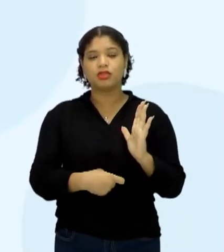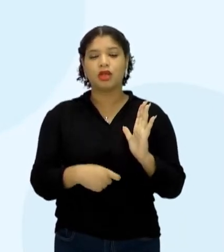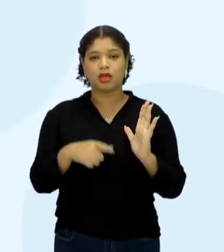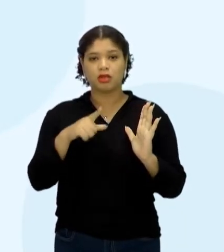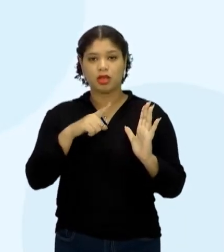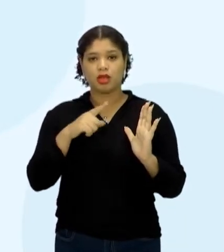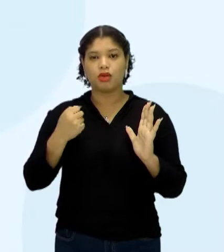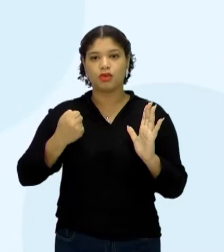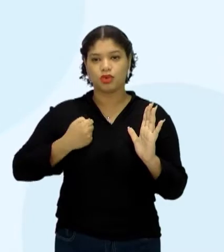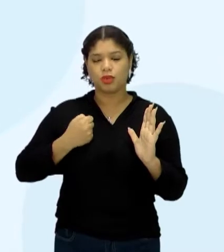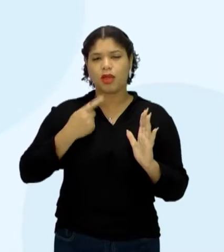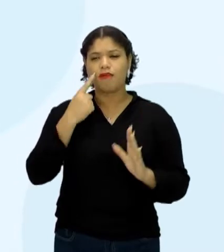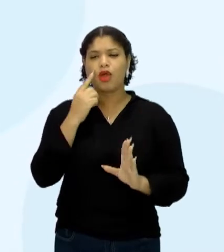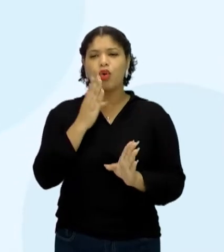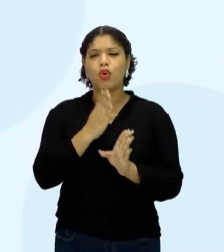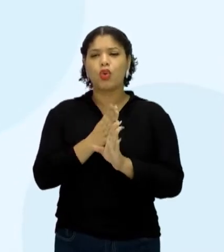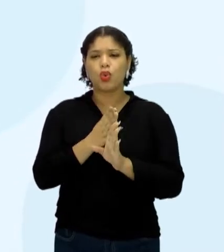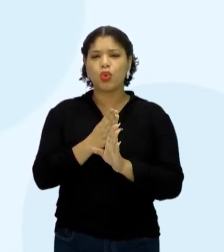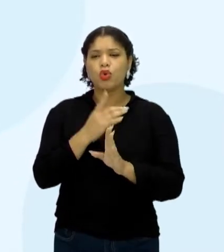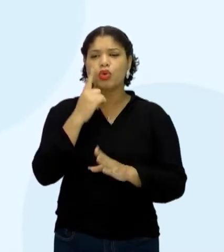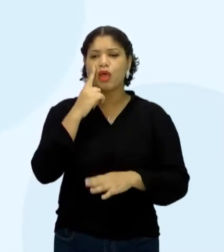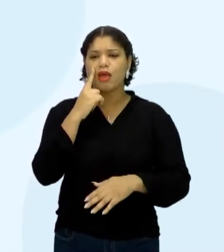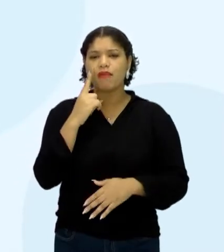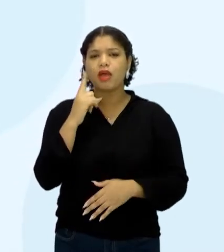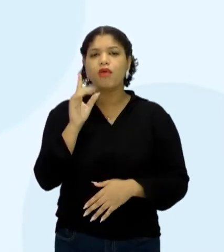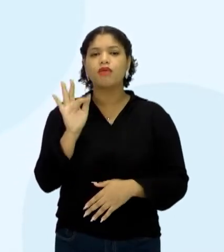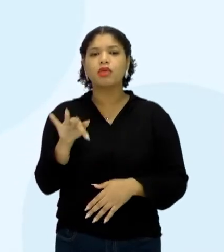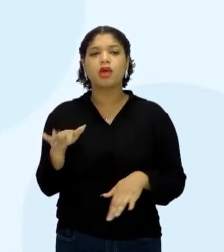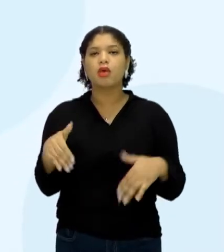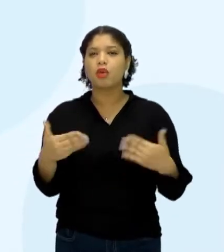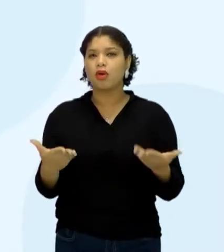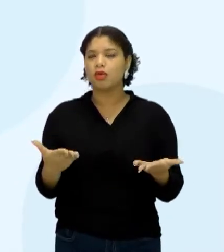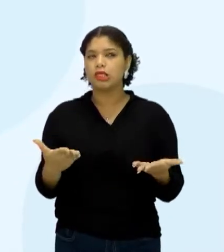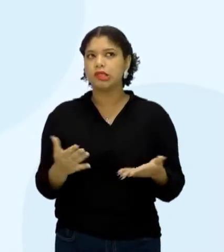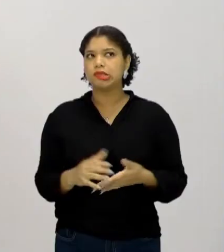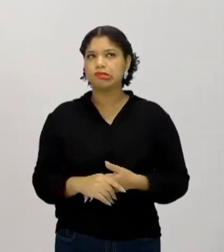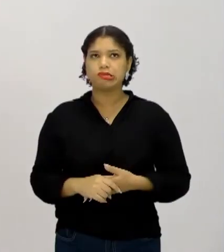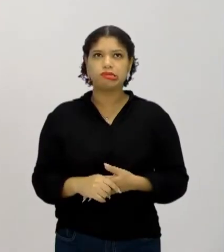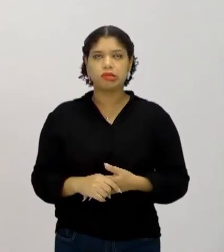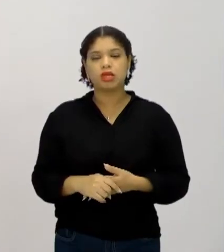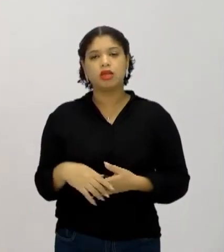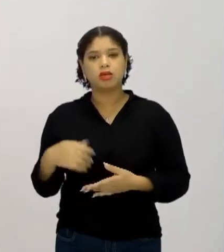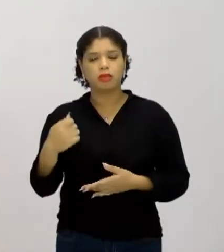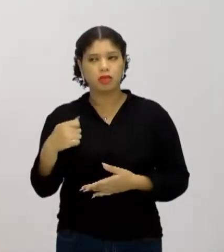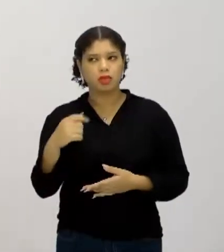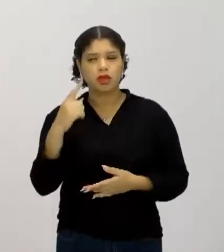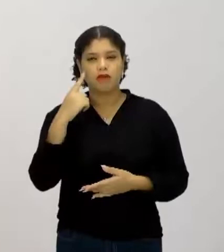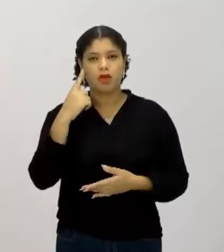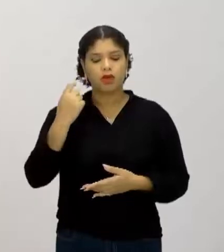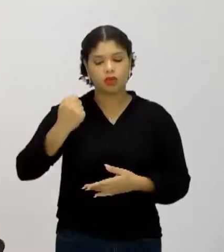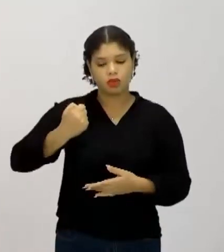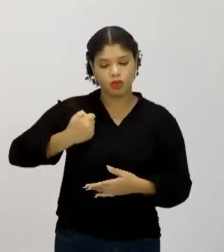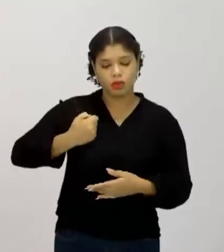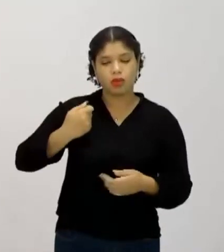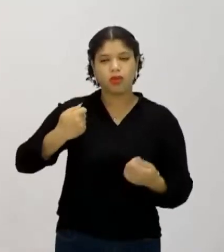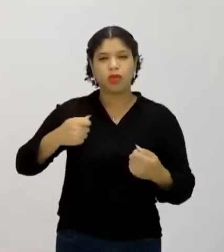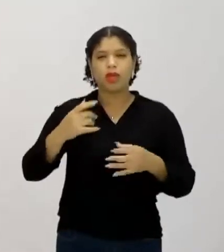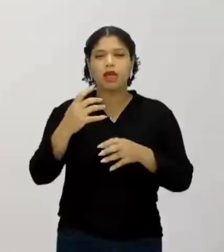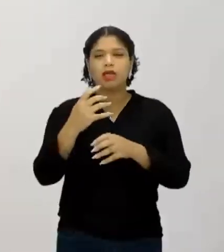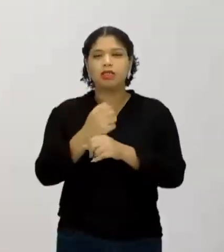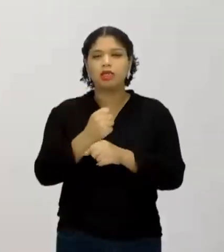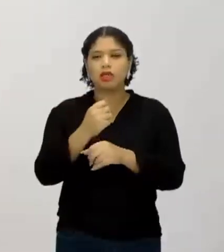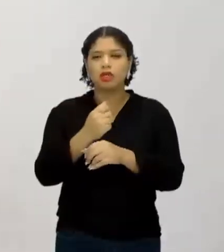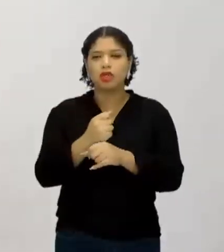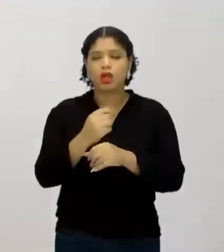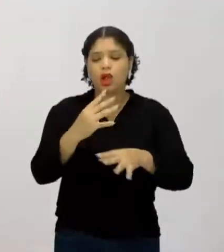valor, é possível encontrar diretamente o valor final. Pera aí então, professora. Você vai ter um valor e você quer calcular um aumento em